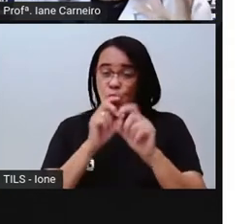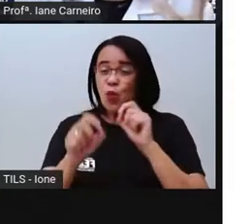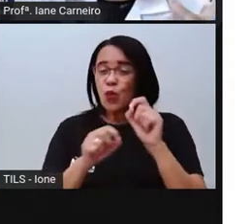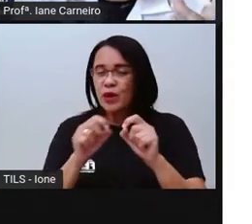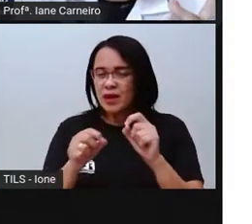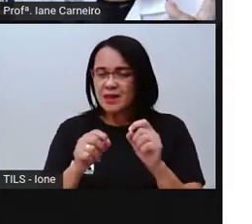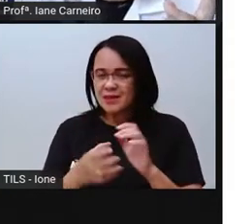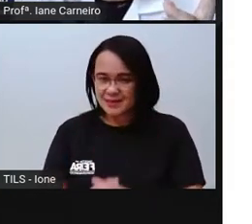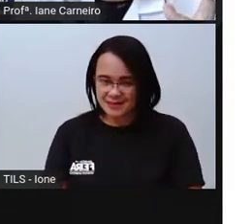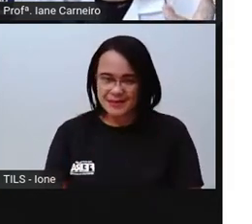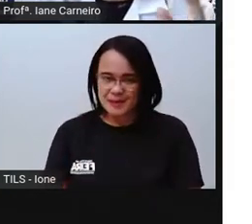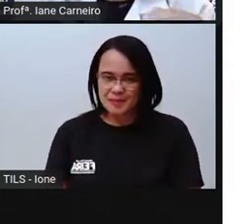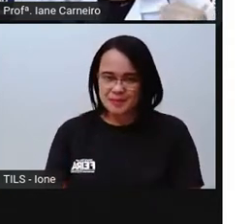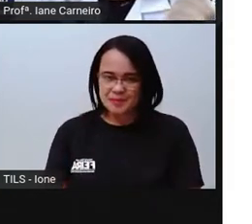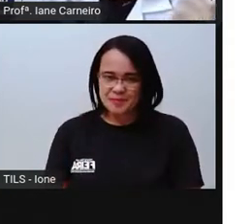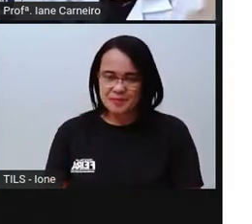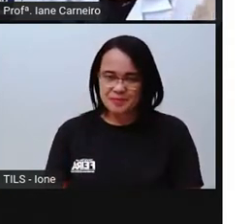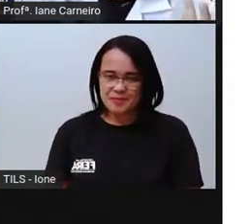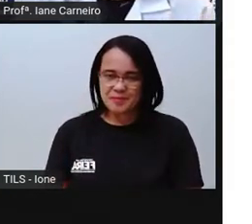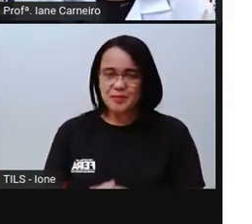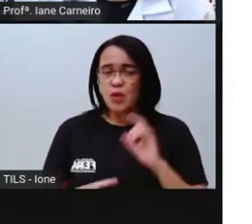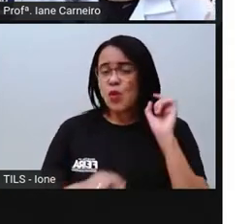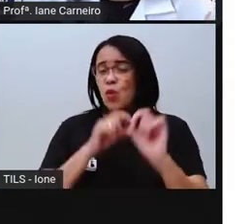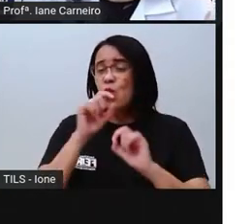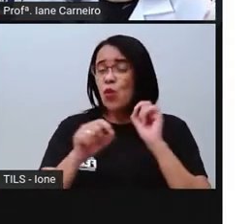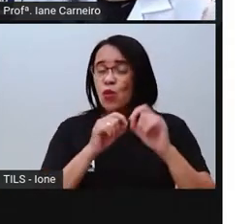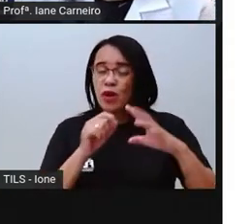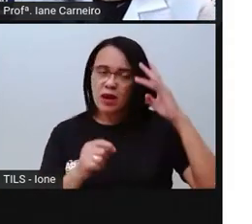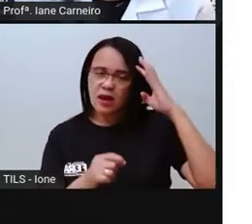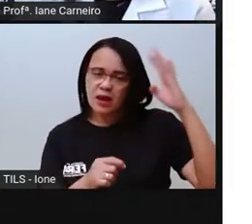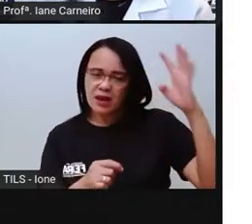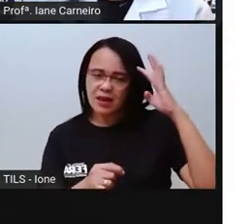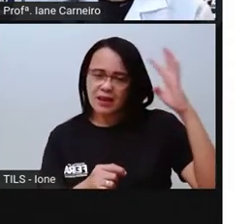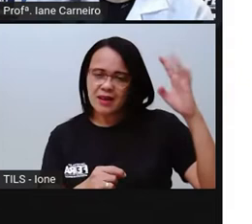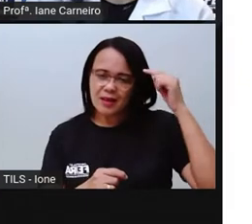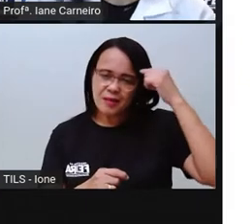vocês olham essas letras aqui embaixo, o que é que vem à mente de vocês?